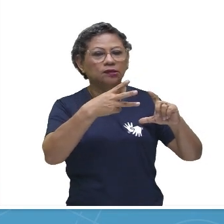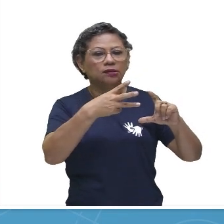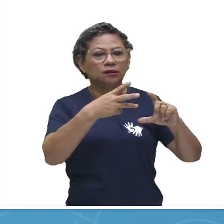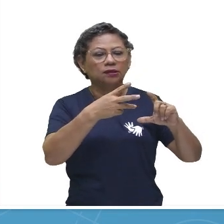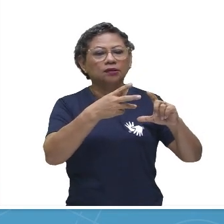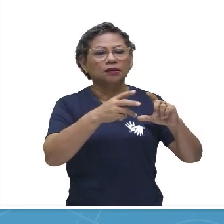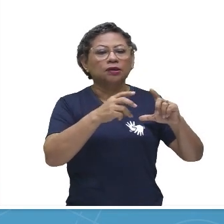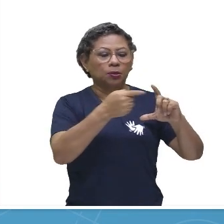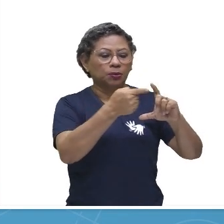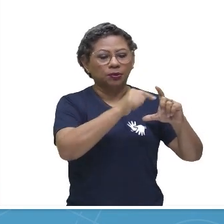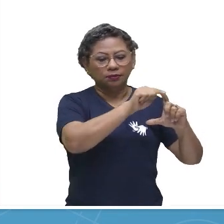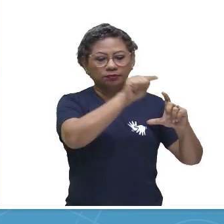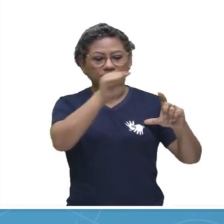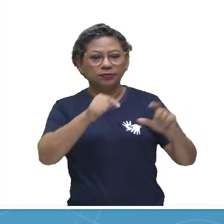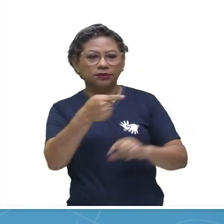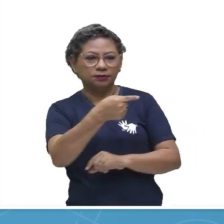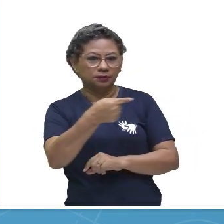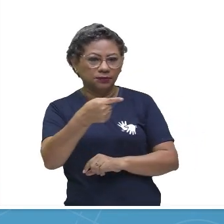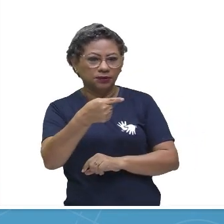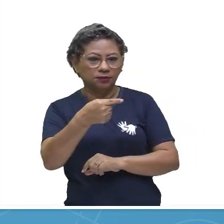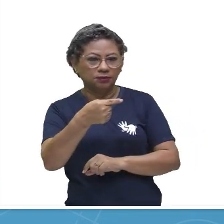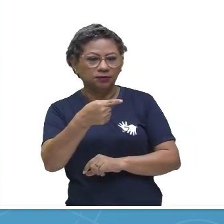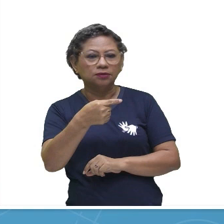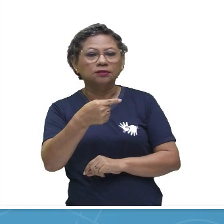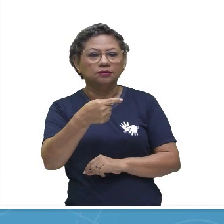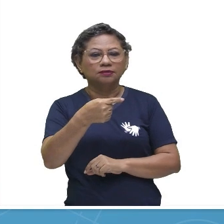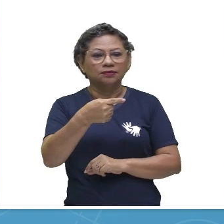é 8. Deixa eu...